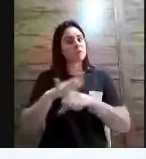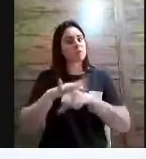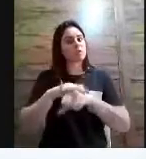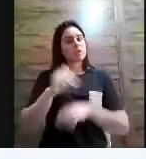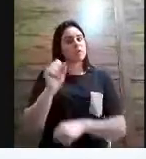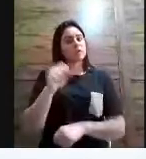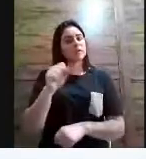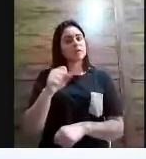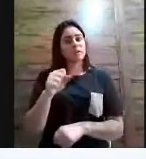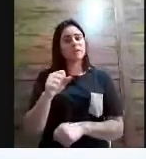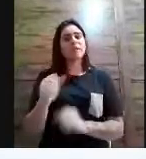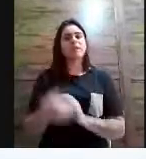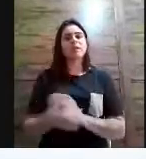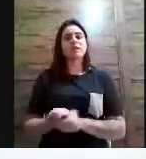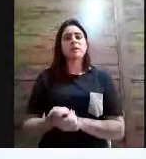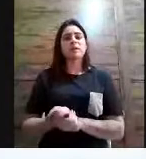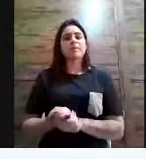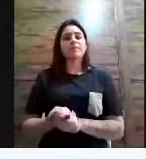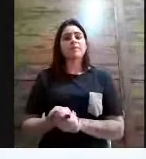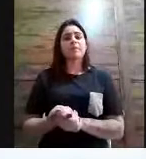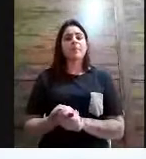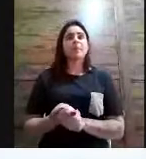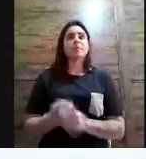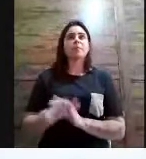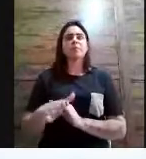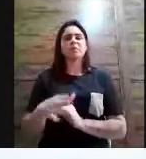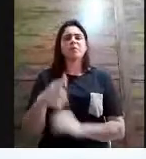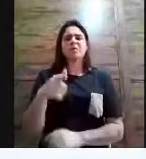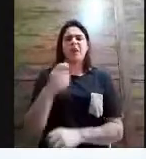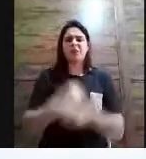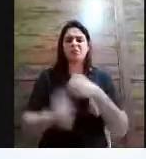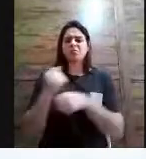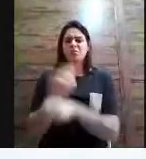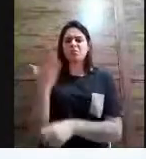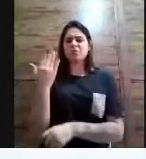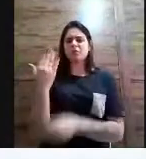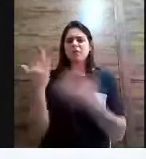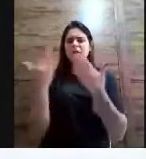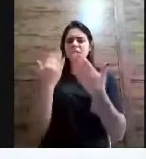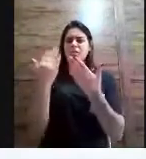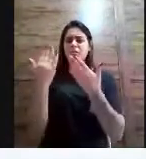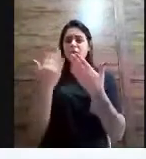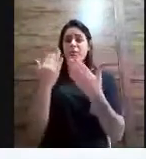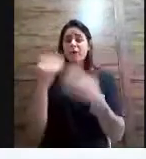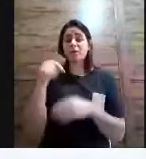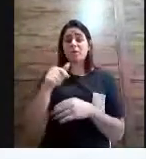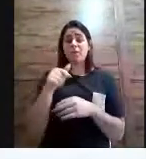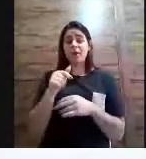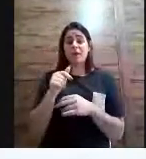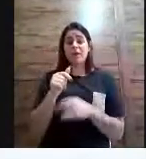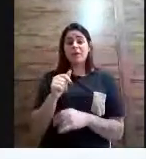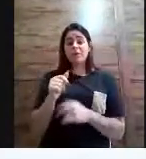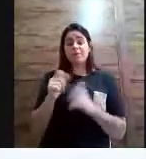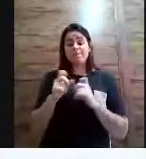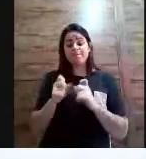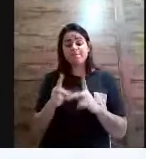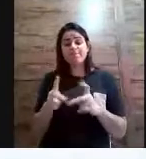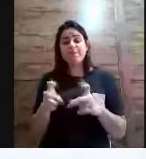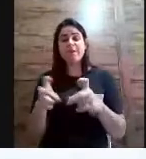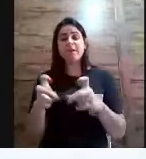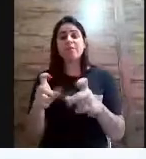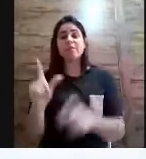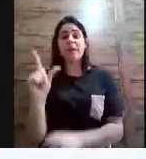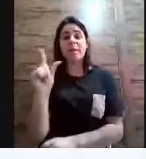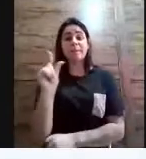digamos, uns 7, 8 anos para trás. O vírus ficou menos letal ou